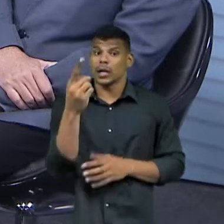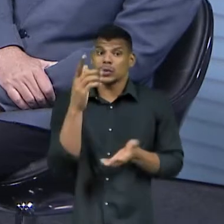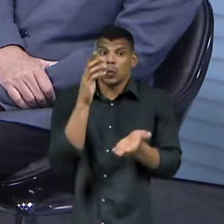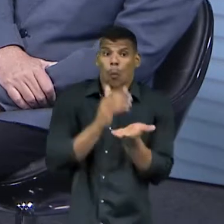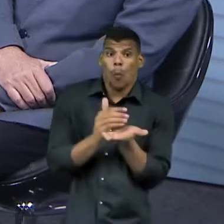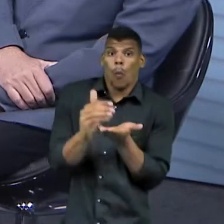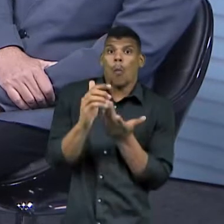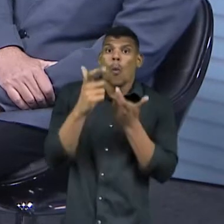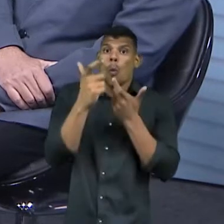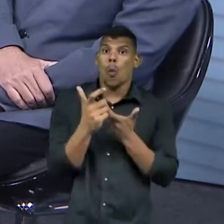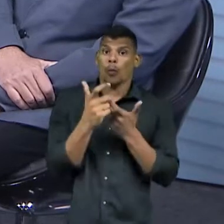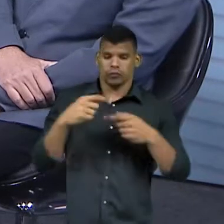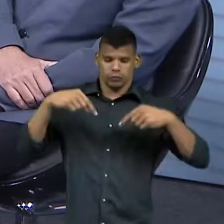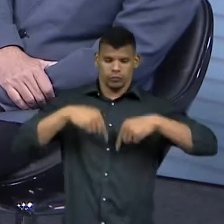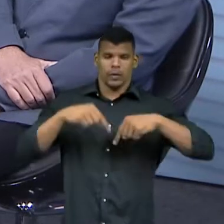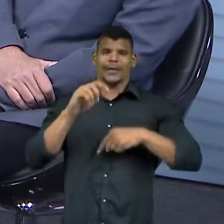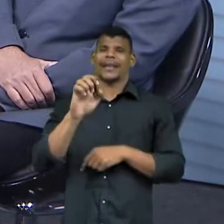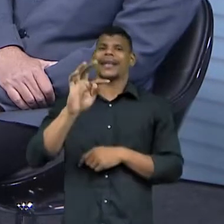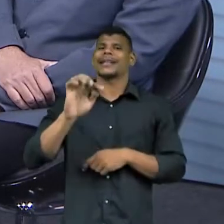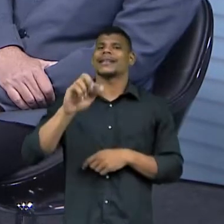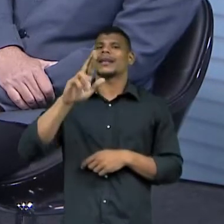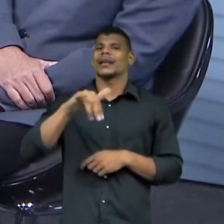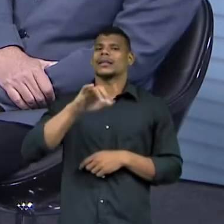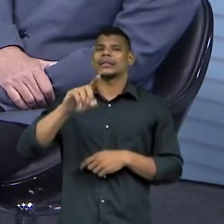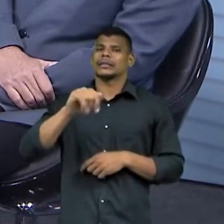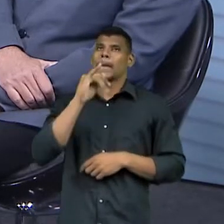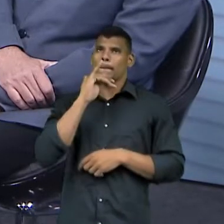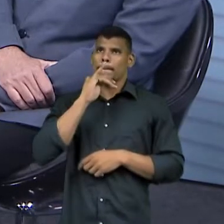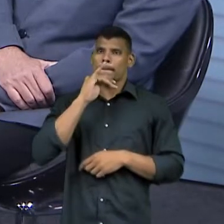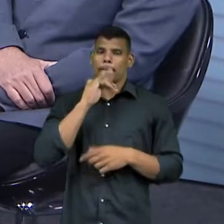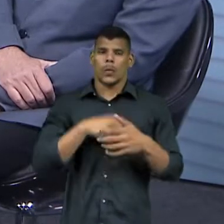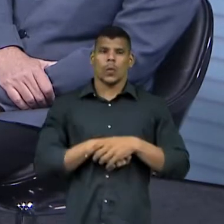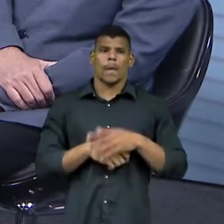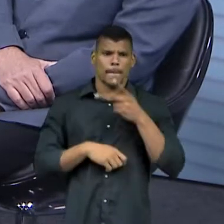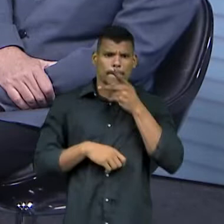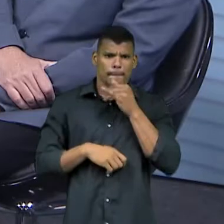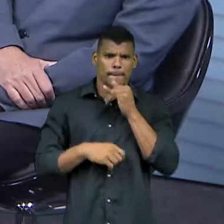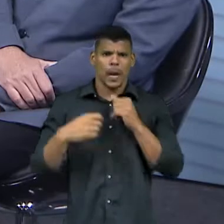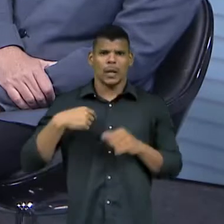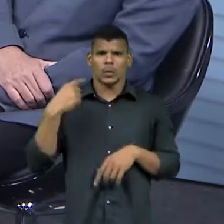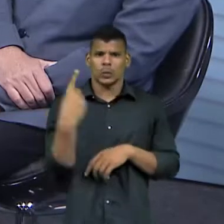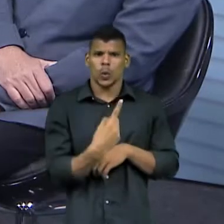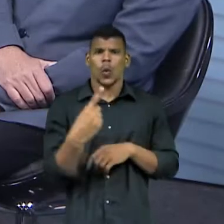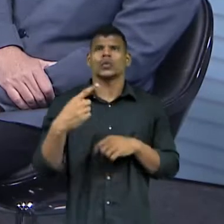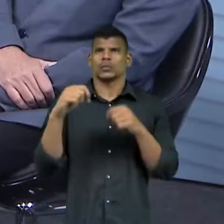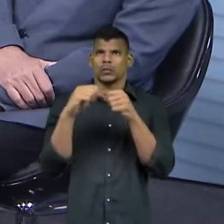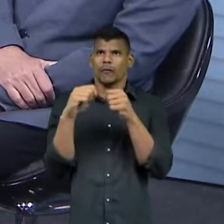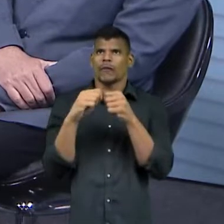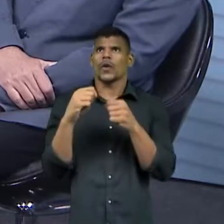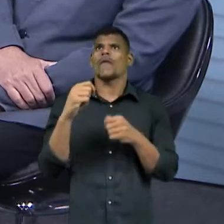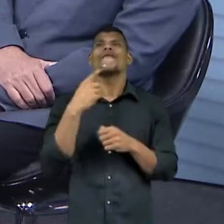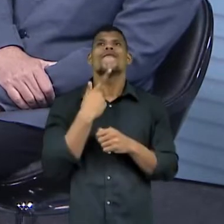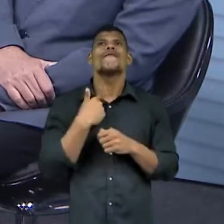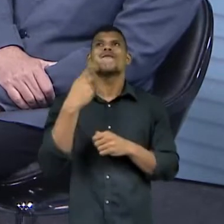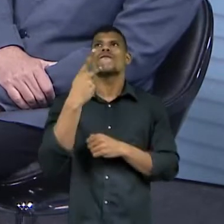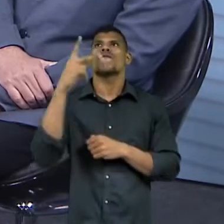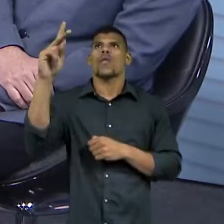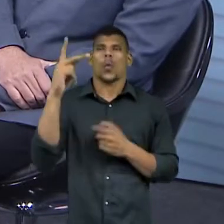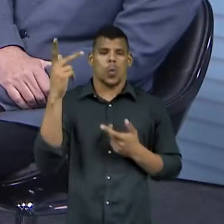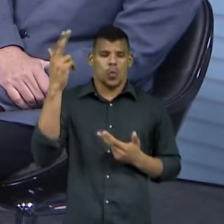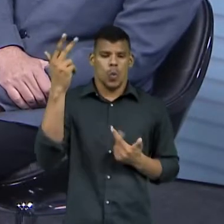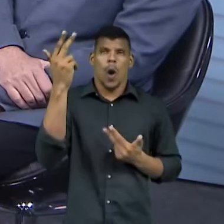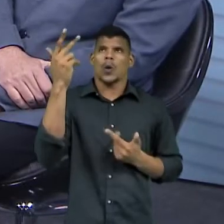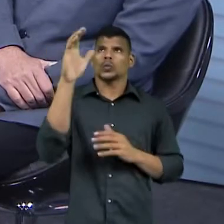terra certo então a qualidade de vida que eu vou ter no céu o Pai Nosso é isso né que seja feito à tua vontade aqui na terra como é no no